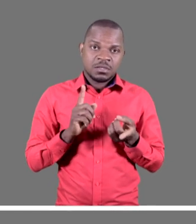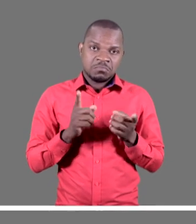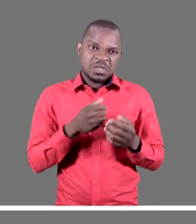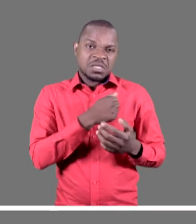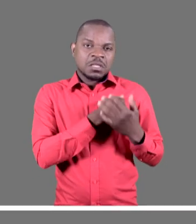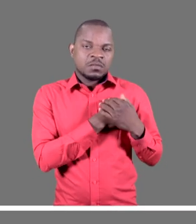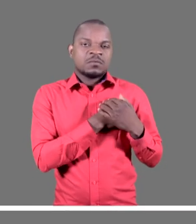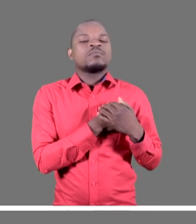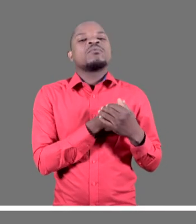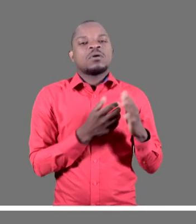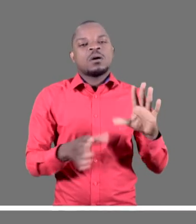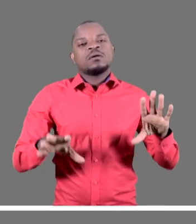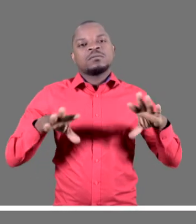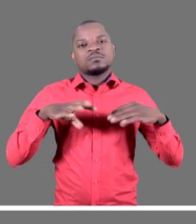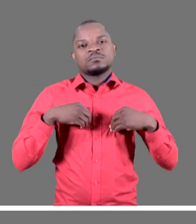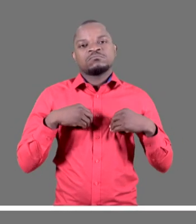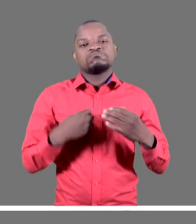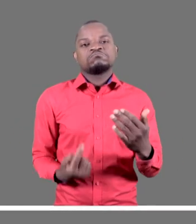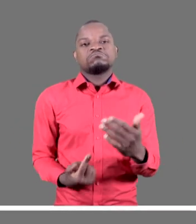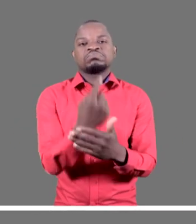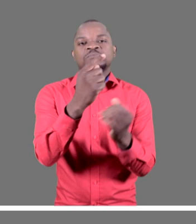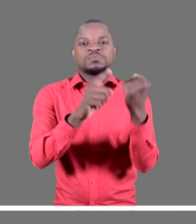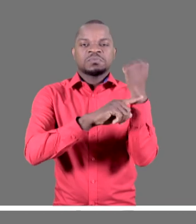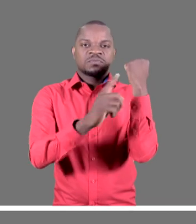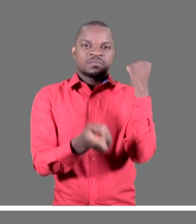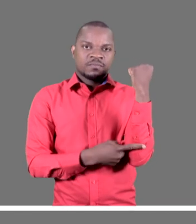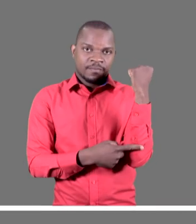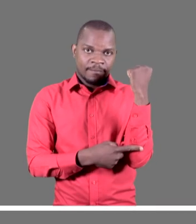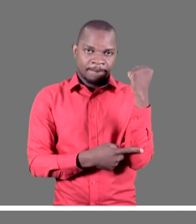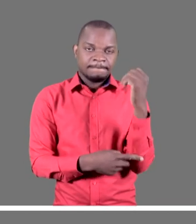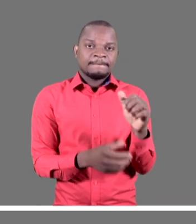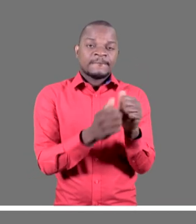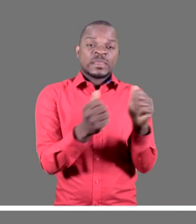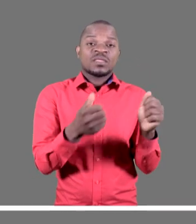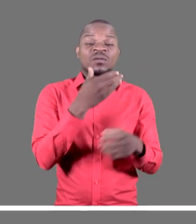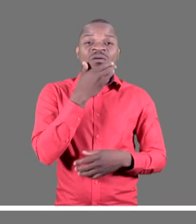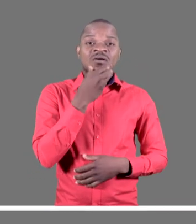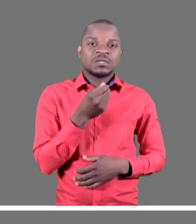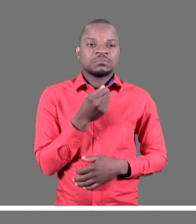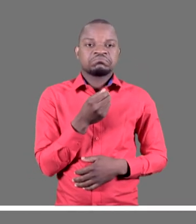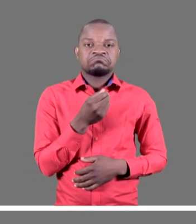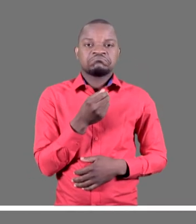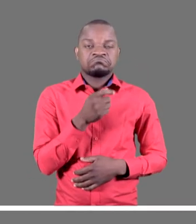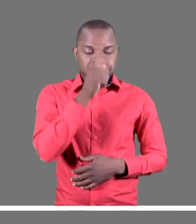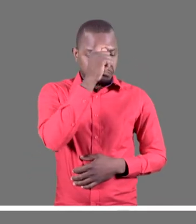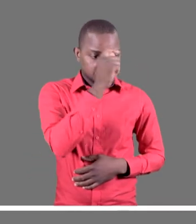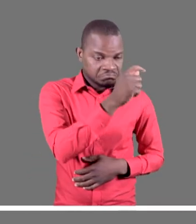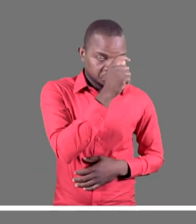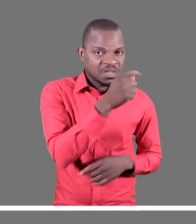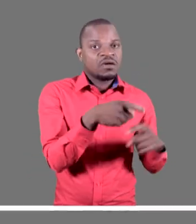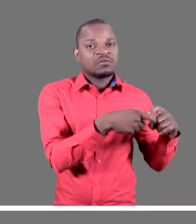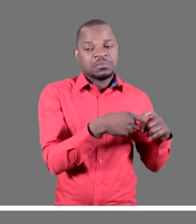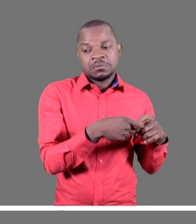apaixonada, se deixe cair. Fica grávida, o jovem que obedece a família, não se casa com esta